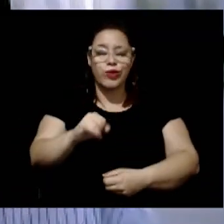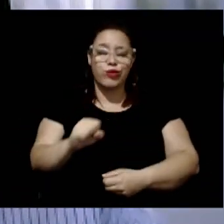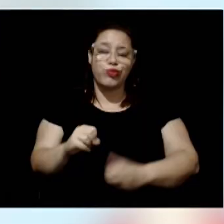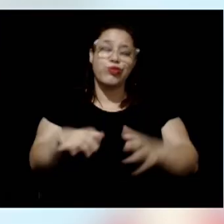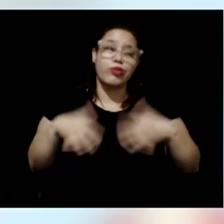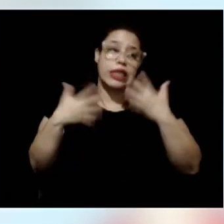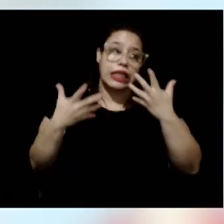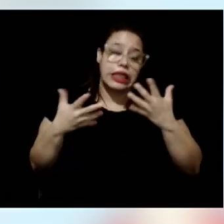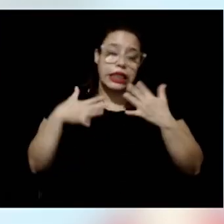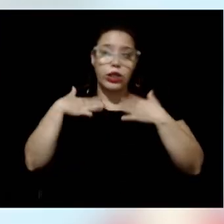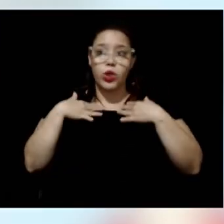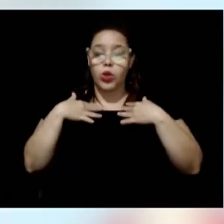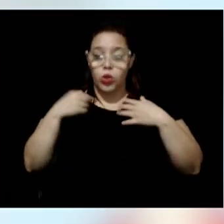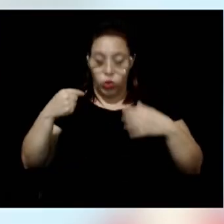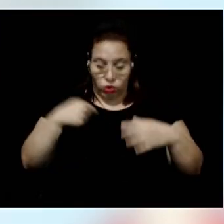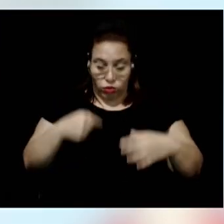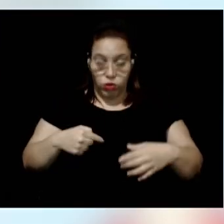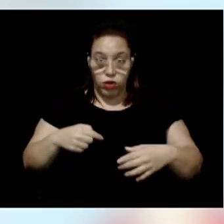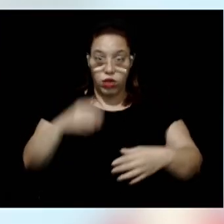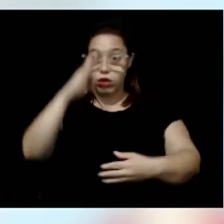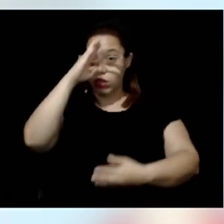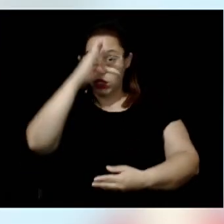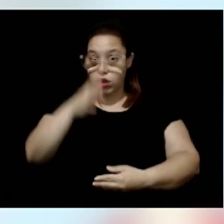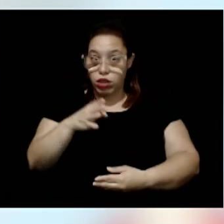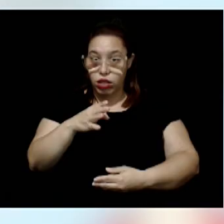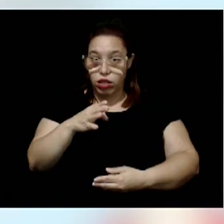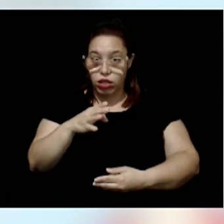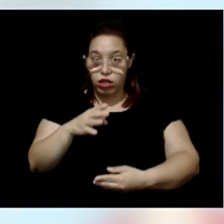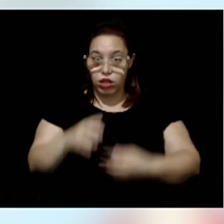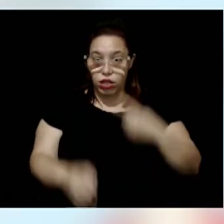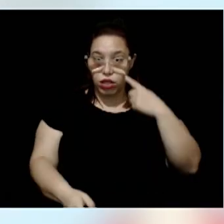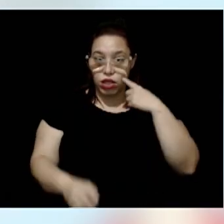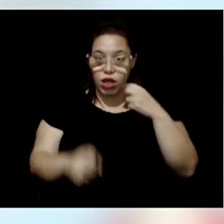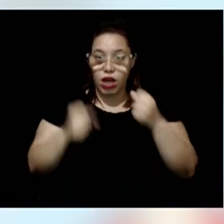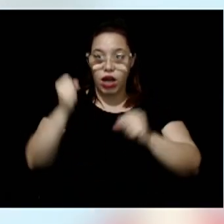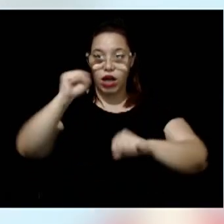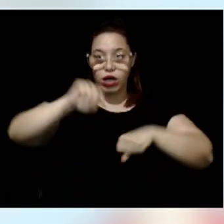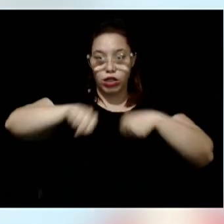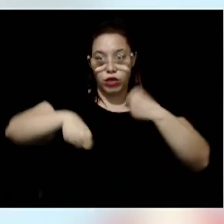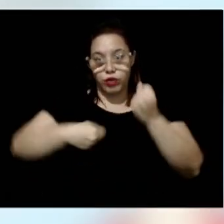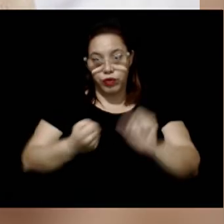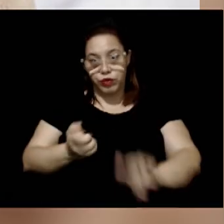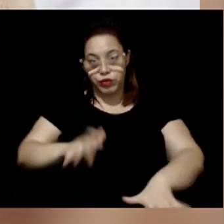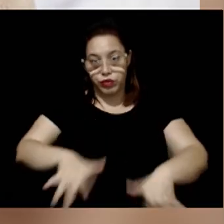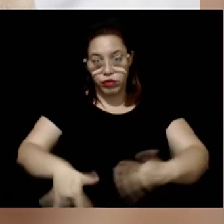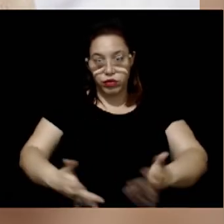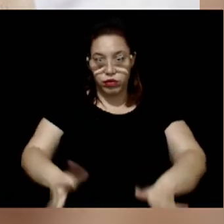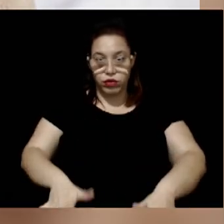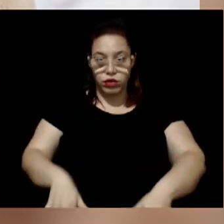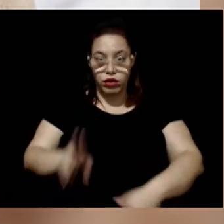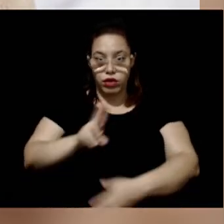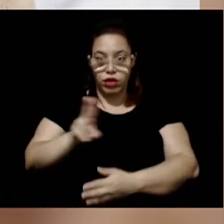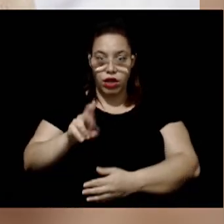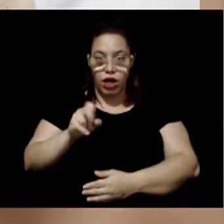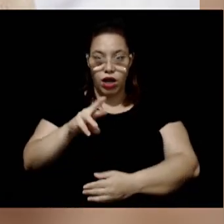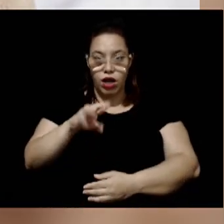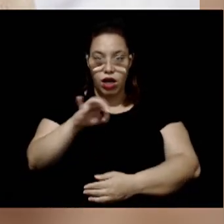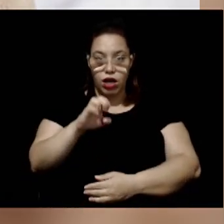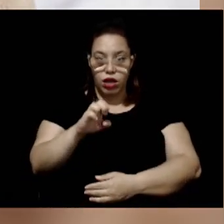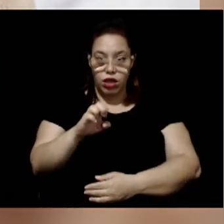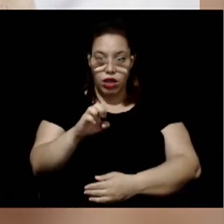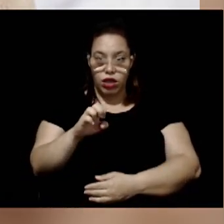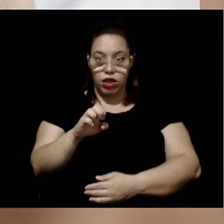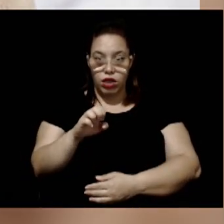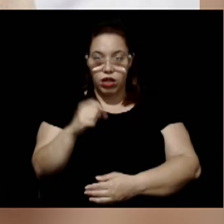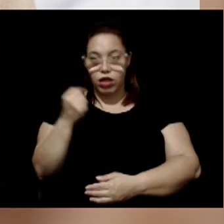órgão-alvo principal da artrite reumatoide é a articulação. Por isso que ela tem o nome artrite, é uma das